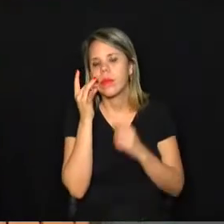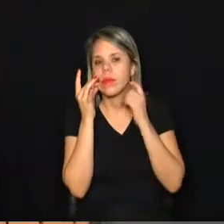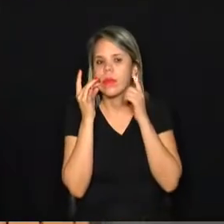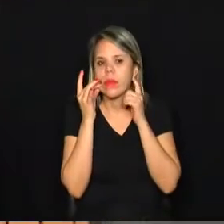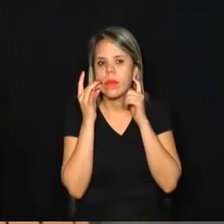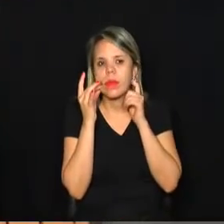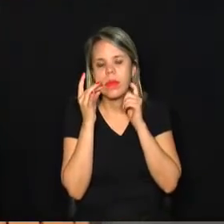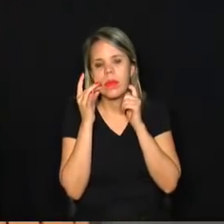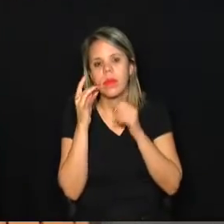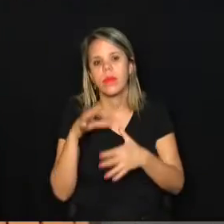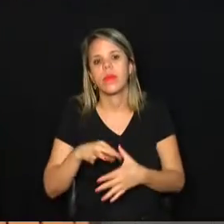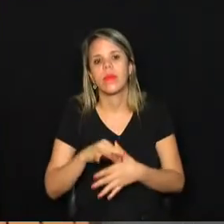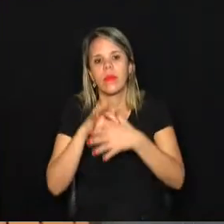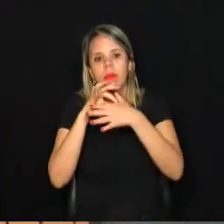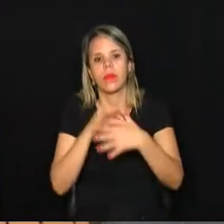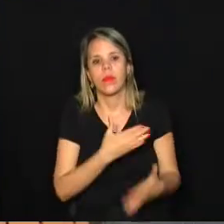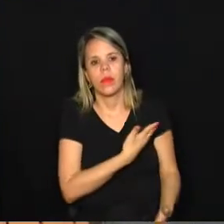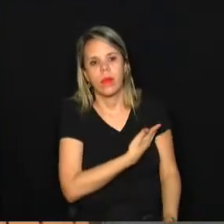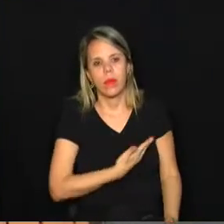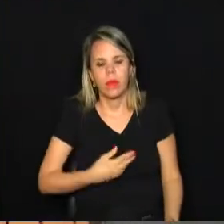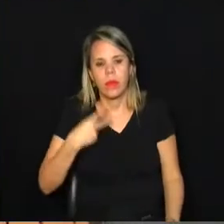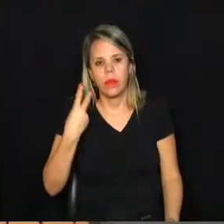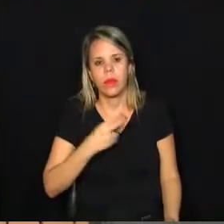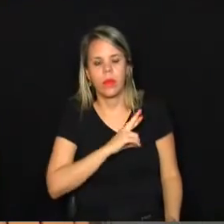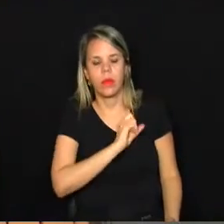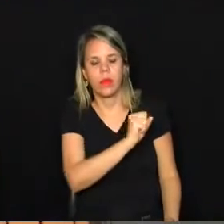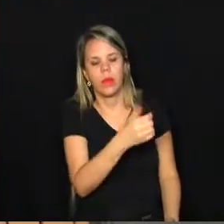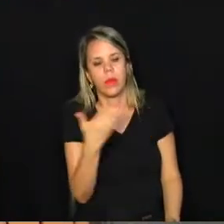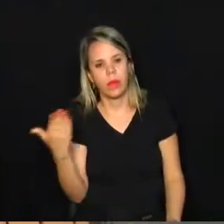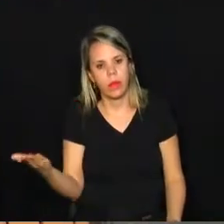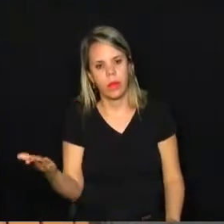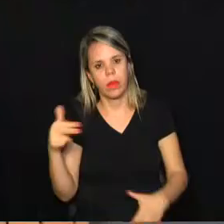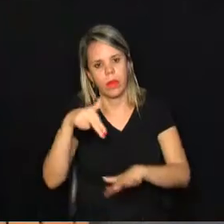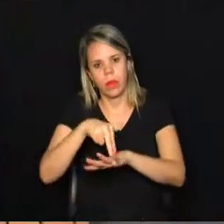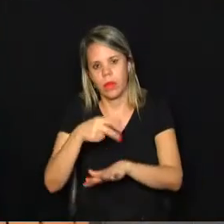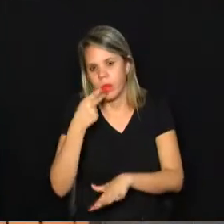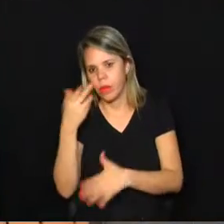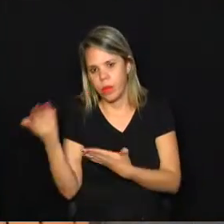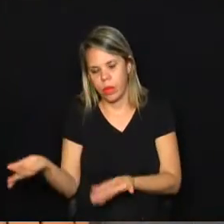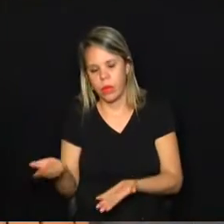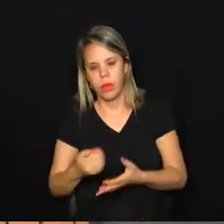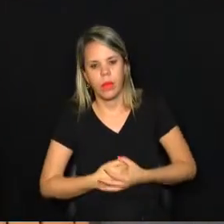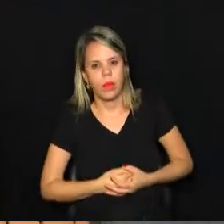nobre líder de governo, vereador Rossini. Tem a palavra, vereador.